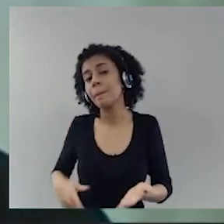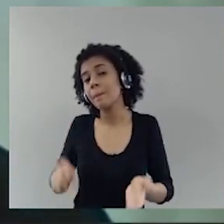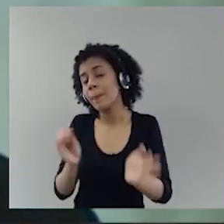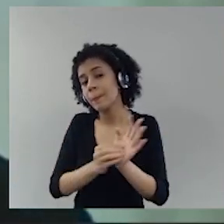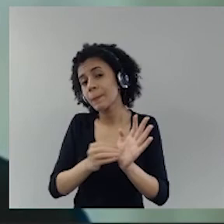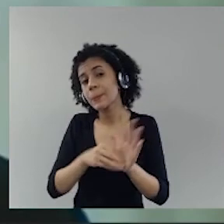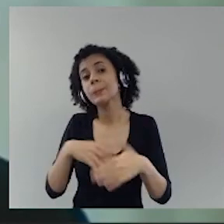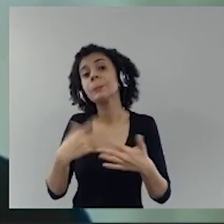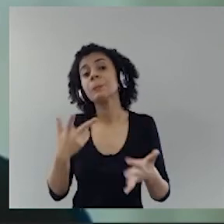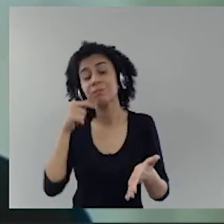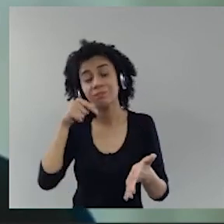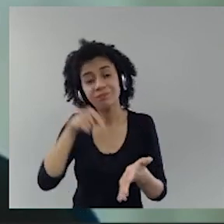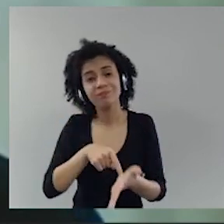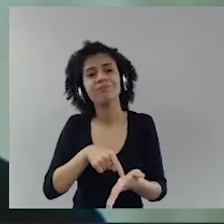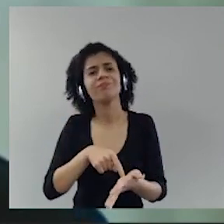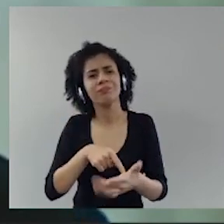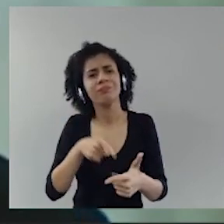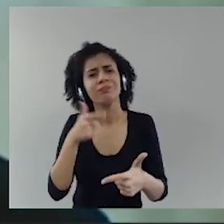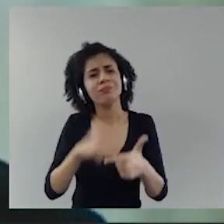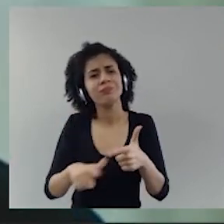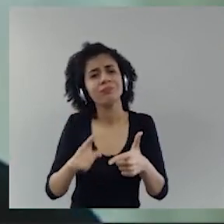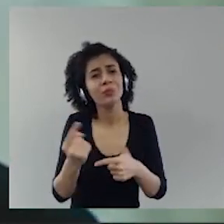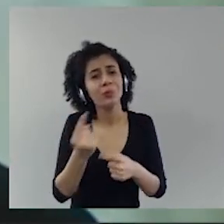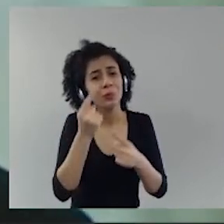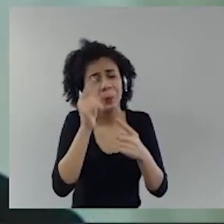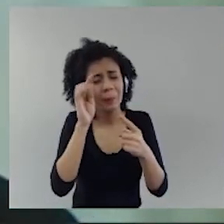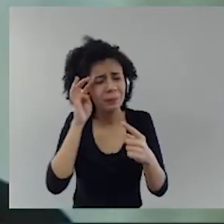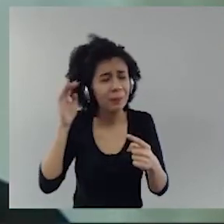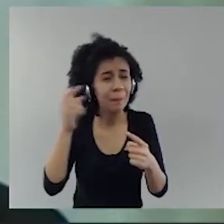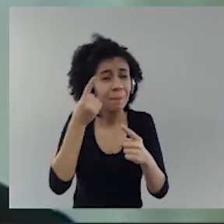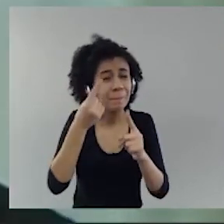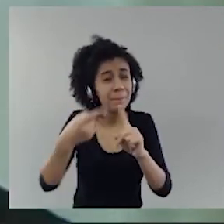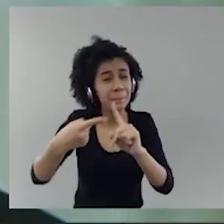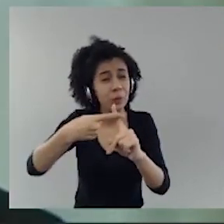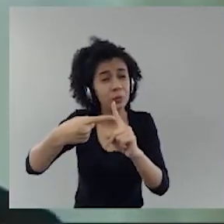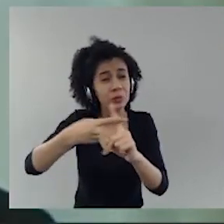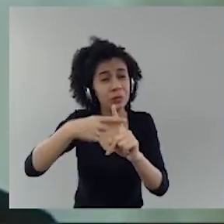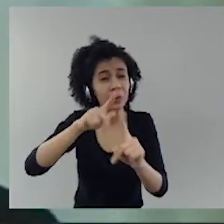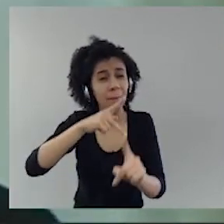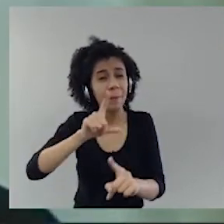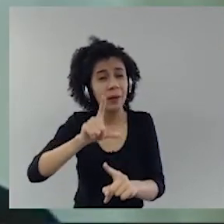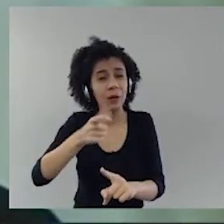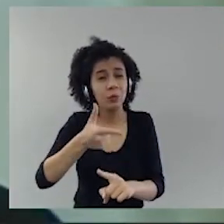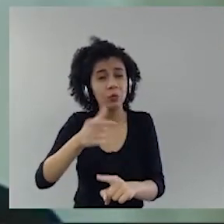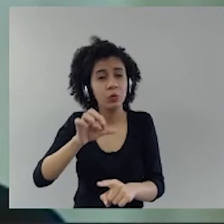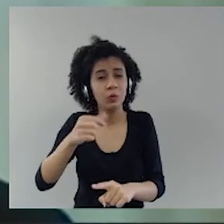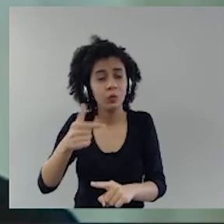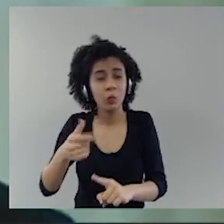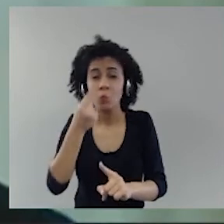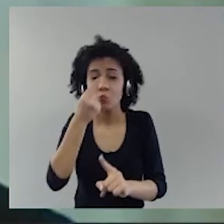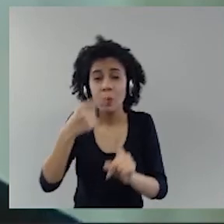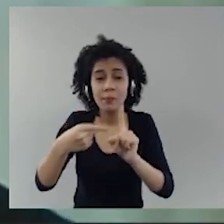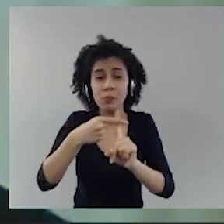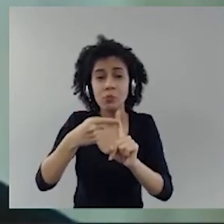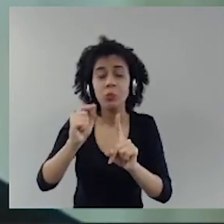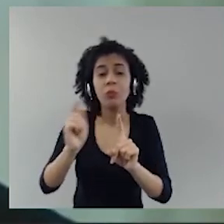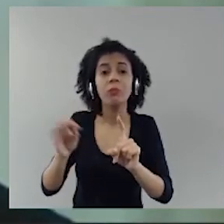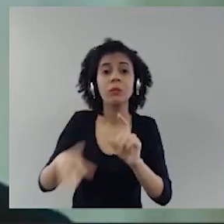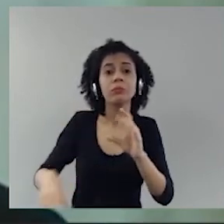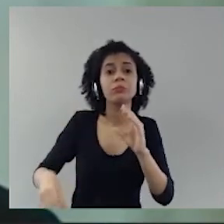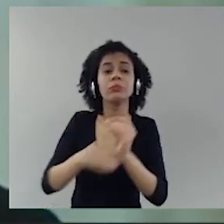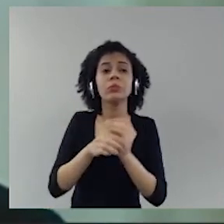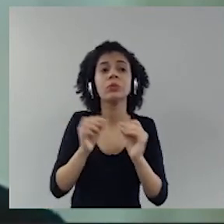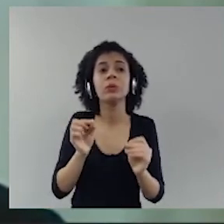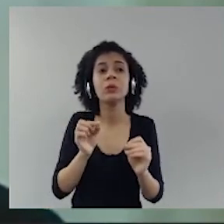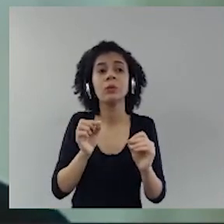e talvez este seja o único ponto positivo do pl 29 2 que dá uma